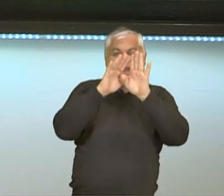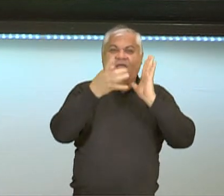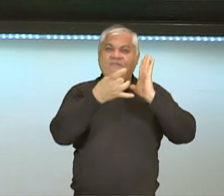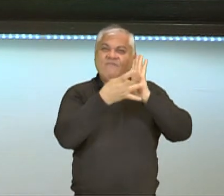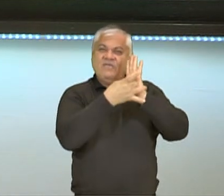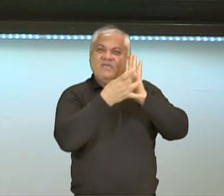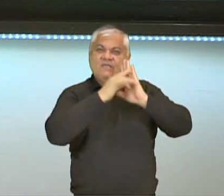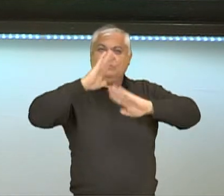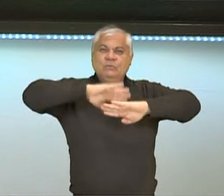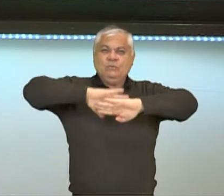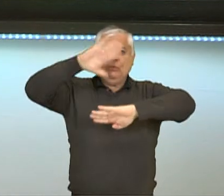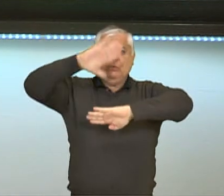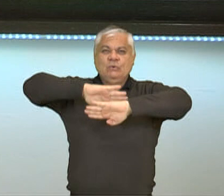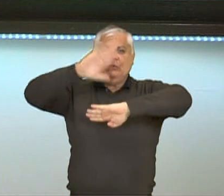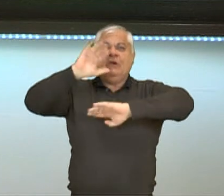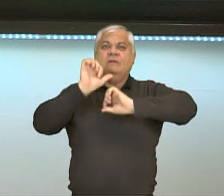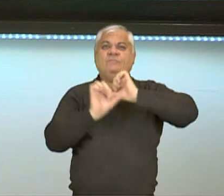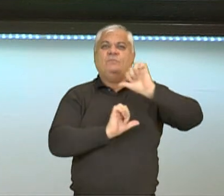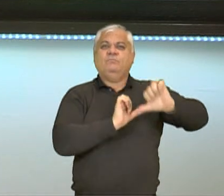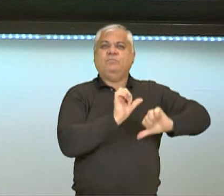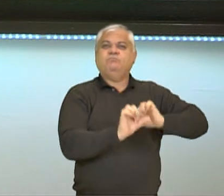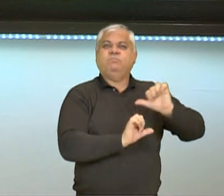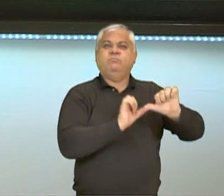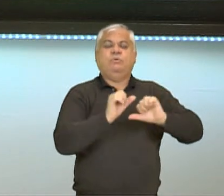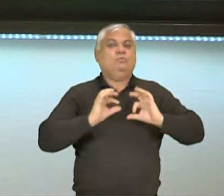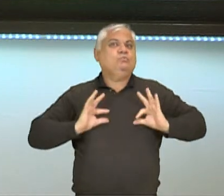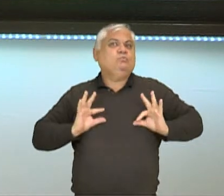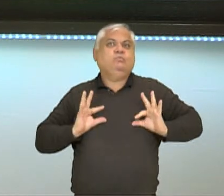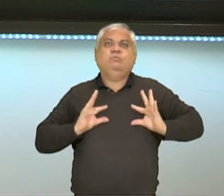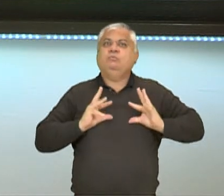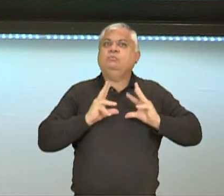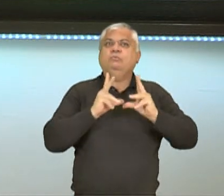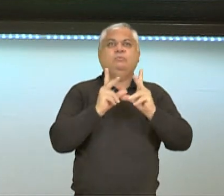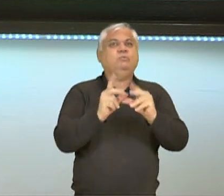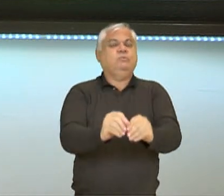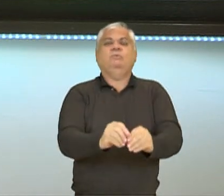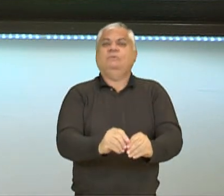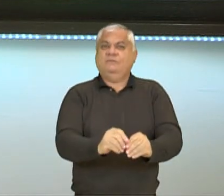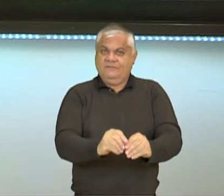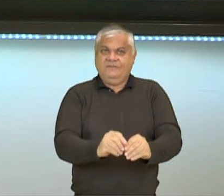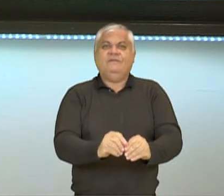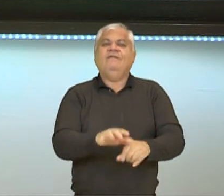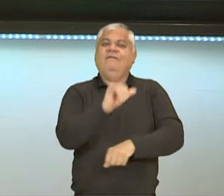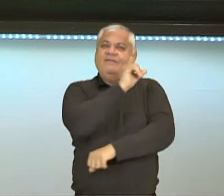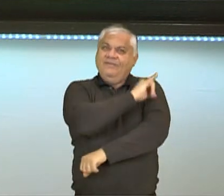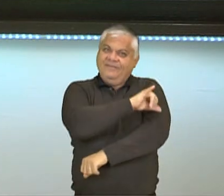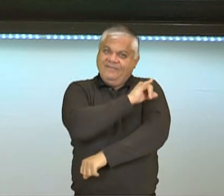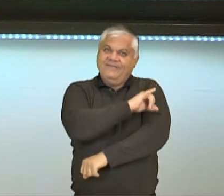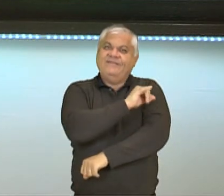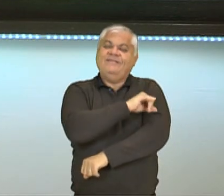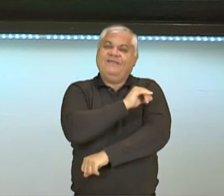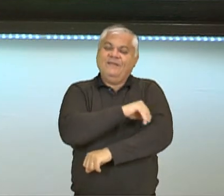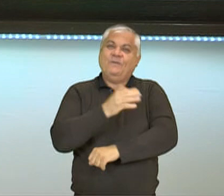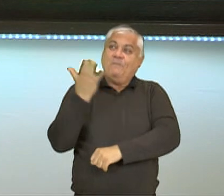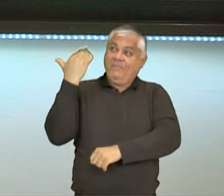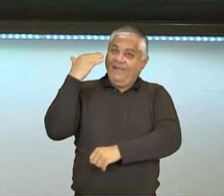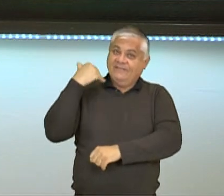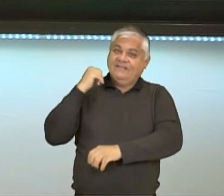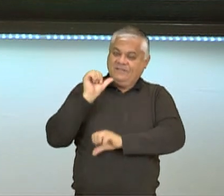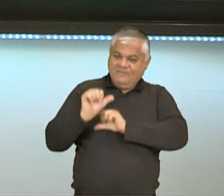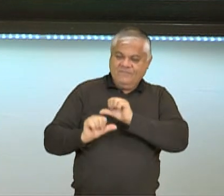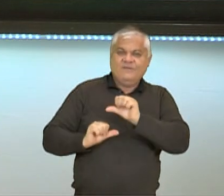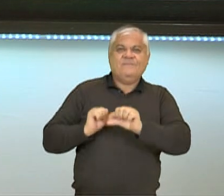vidros, isso tudo ia acabar transformando todo o modo como o Rio de Janeiro ele era e como ele